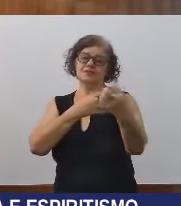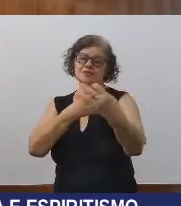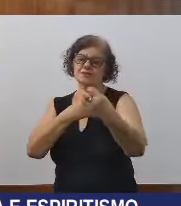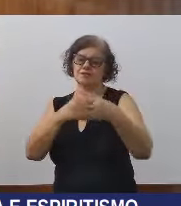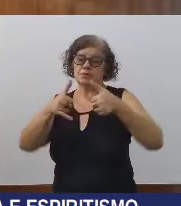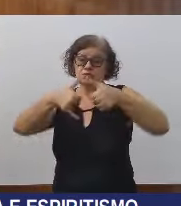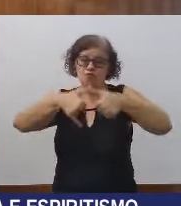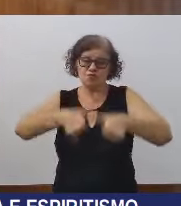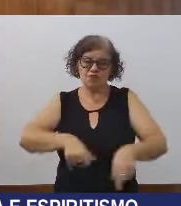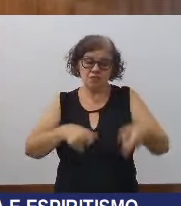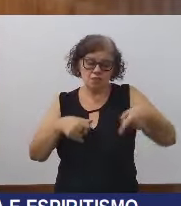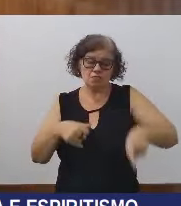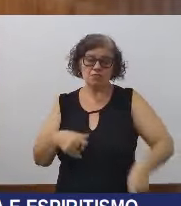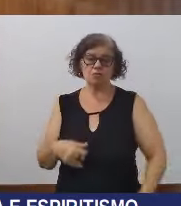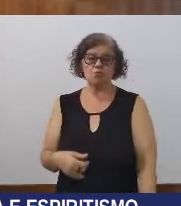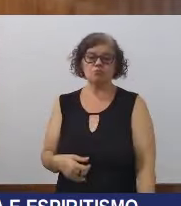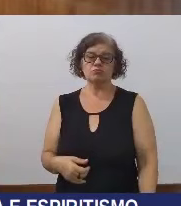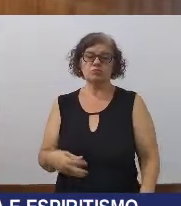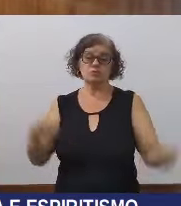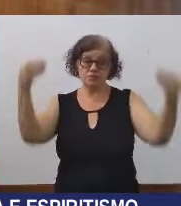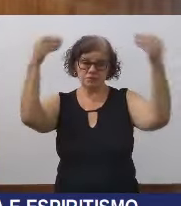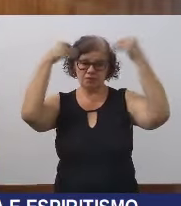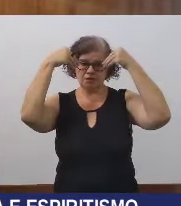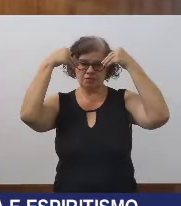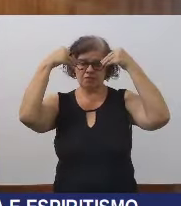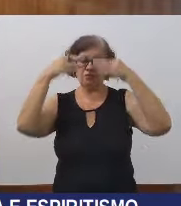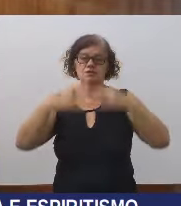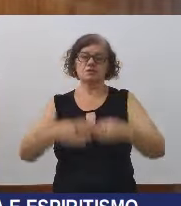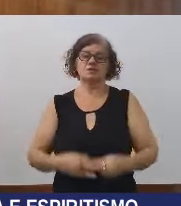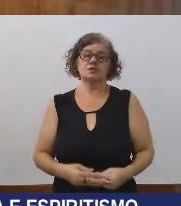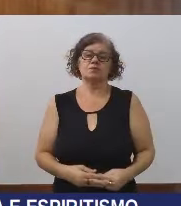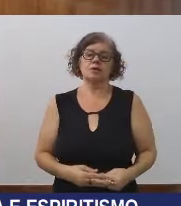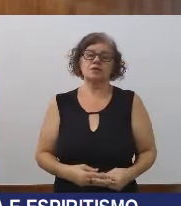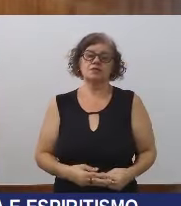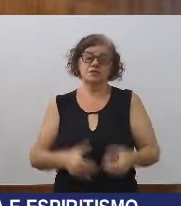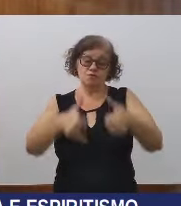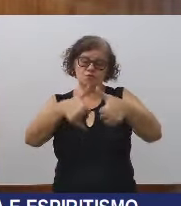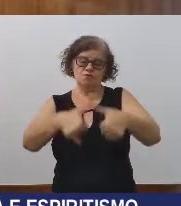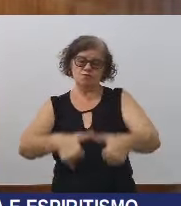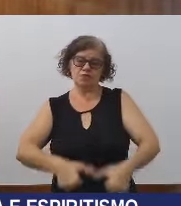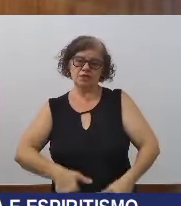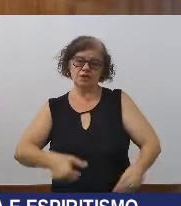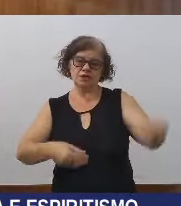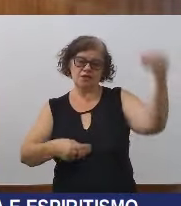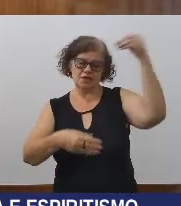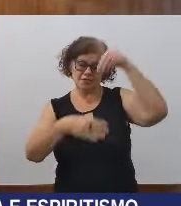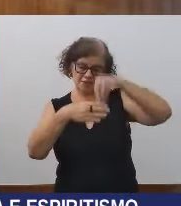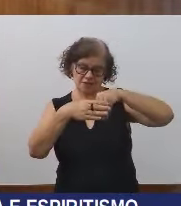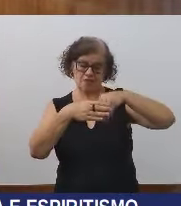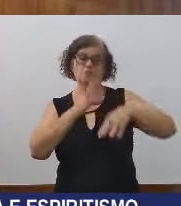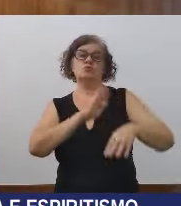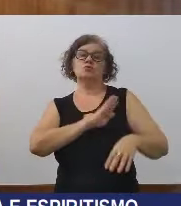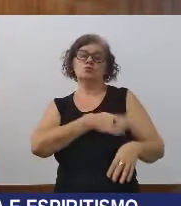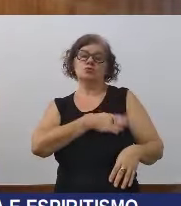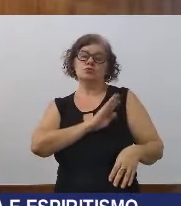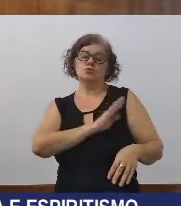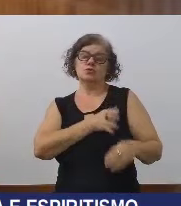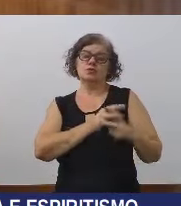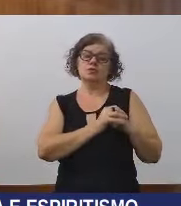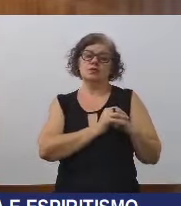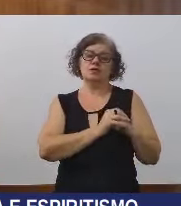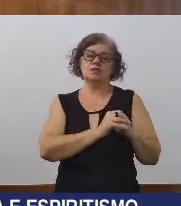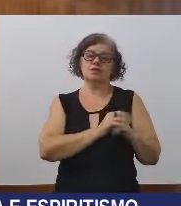como vento à nossa mente, mas que fiquem gravados no nosso coração,